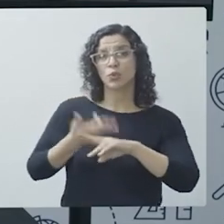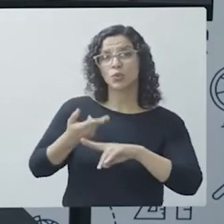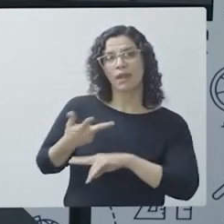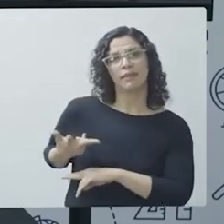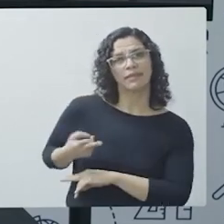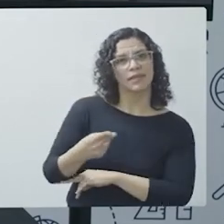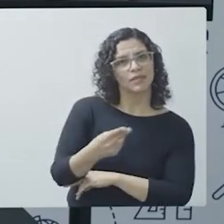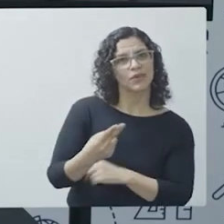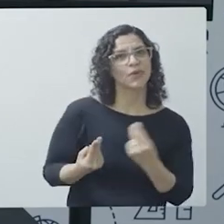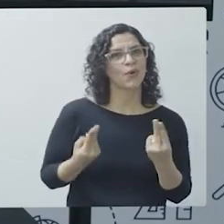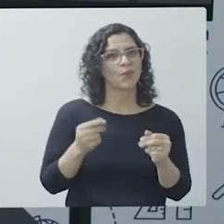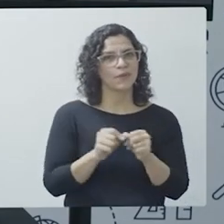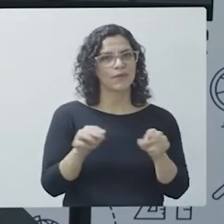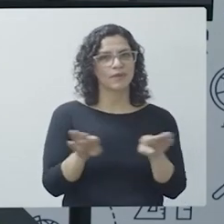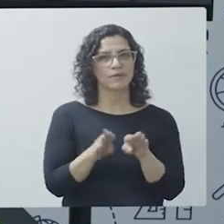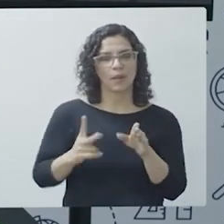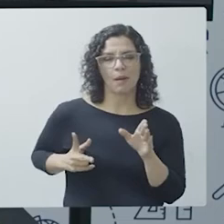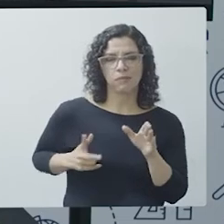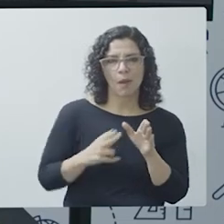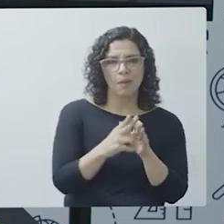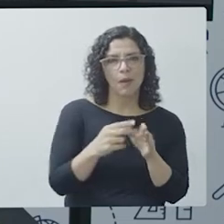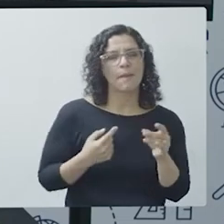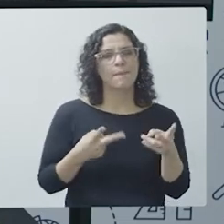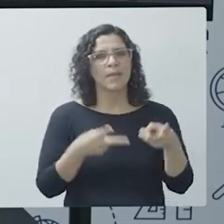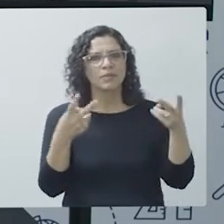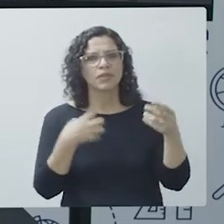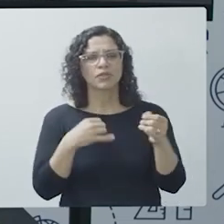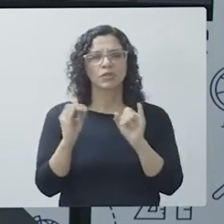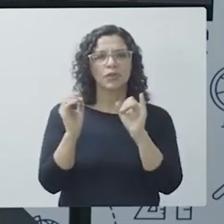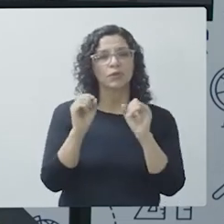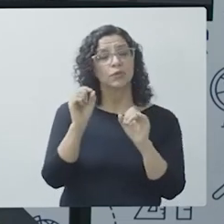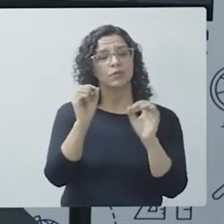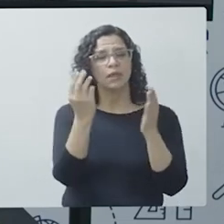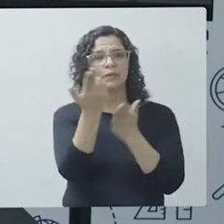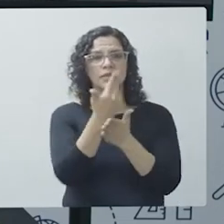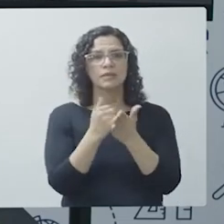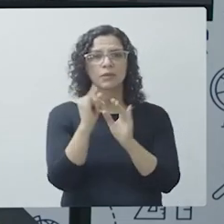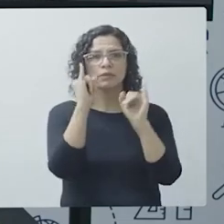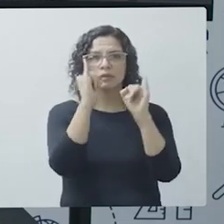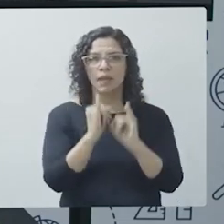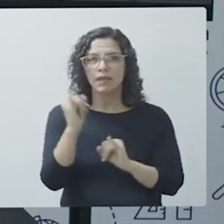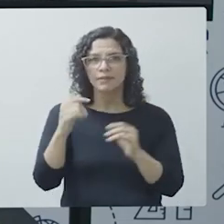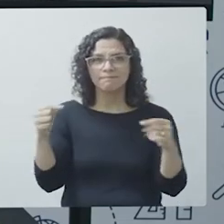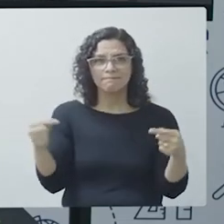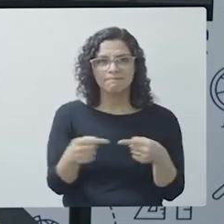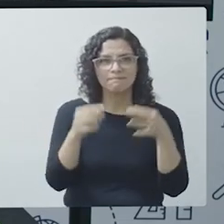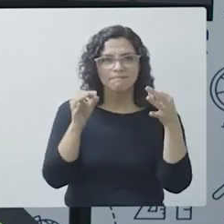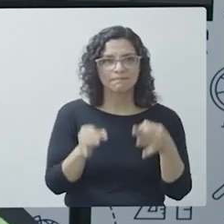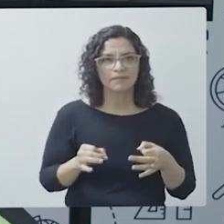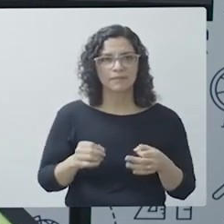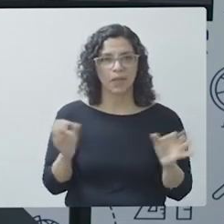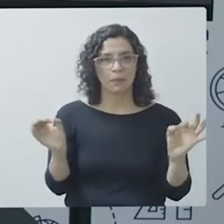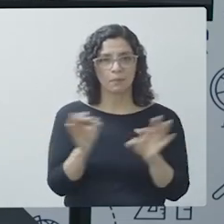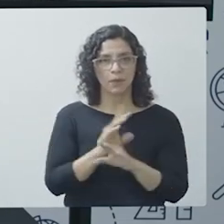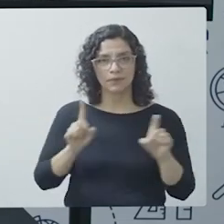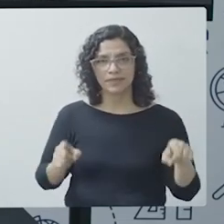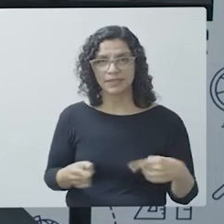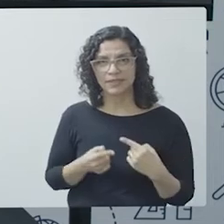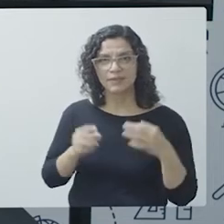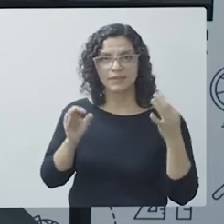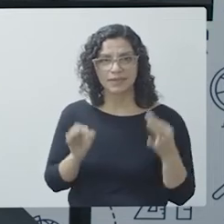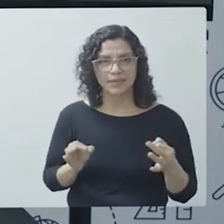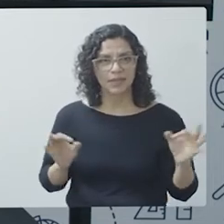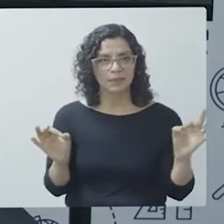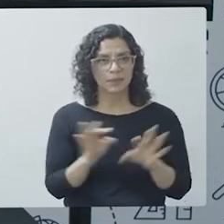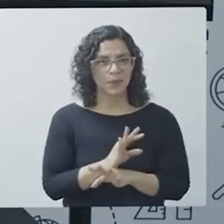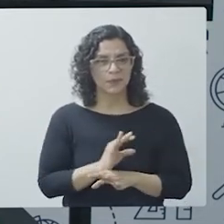então o uso da tesoura, recortando, observando as linhas. Combinado? Será que